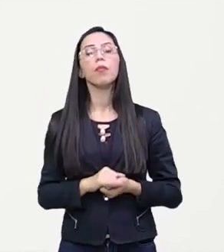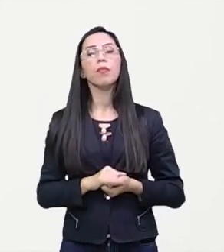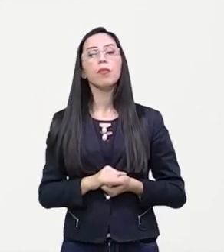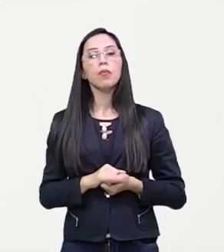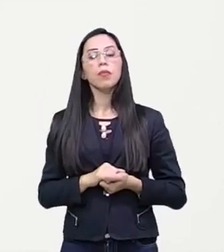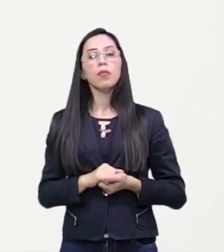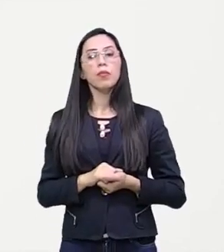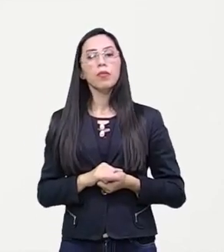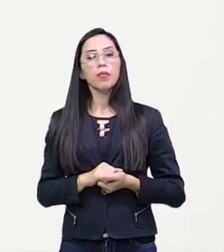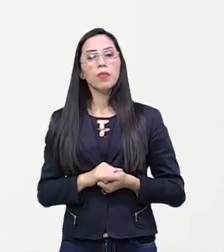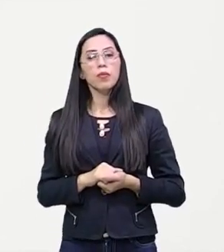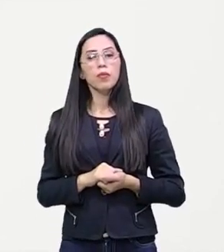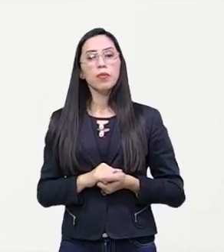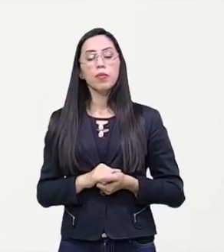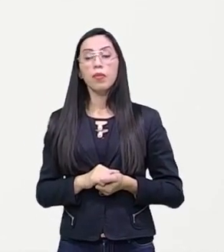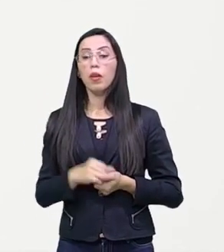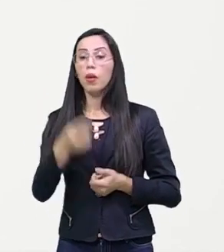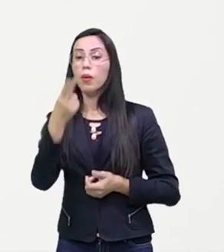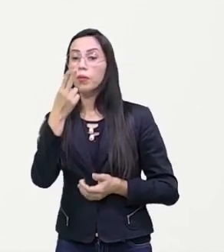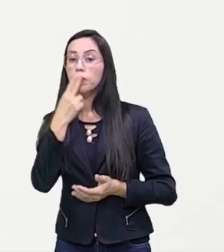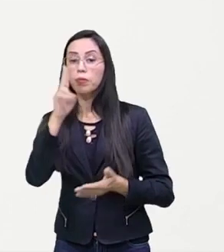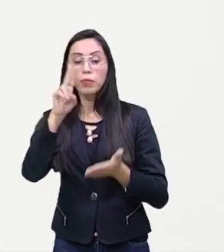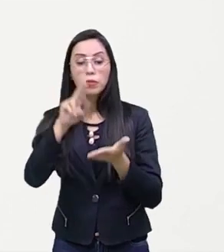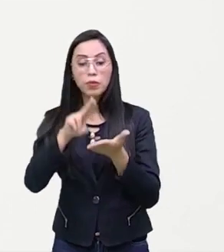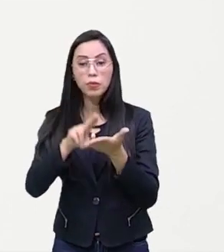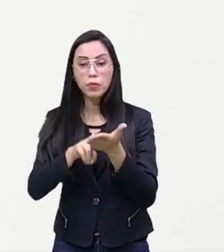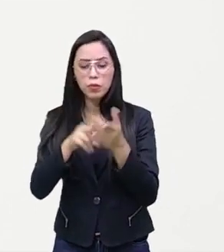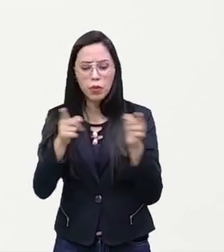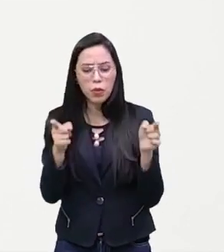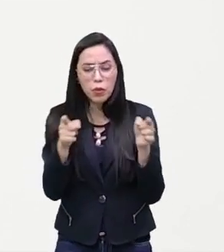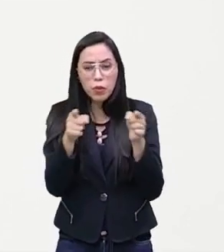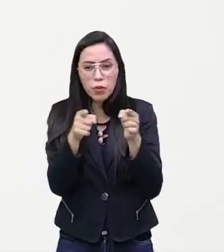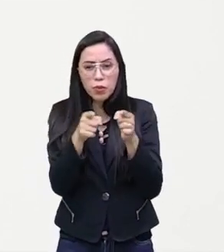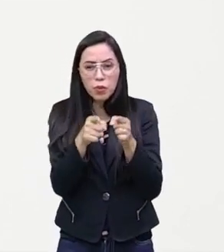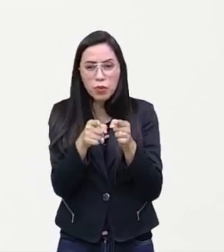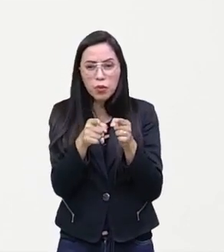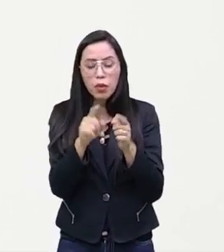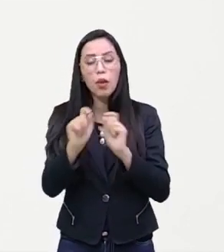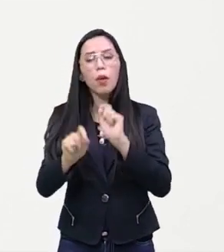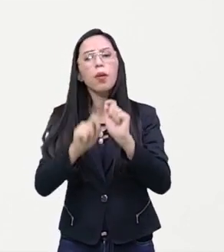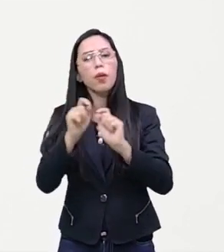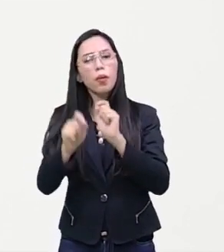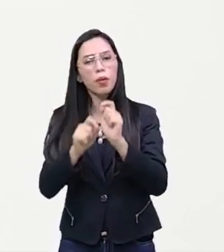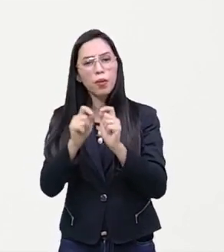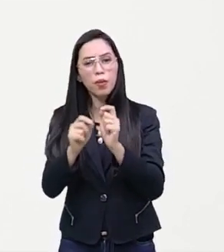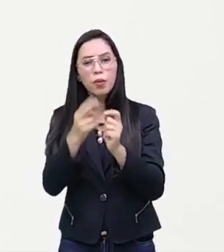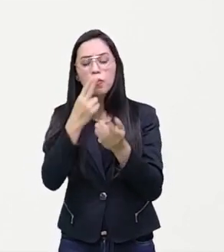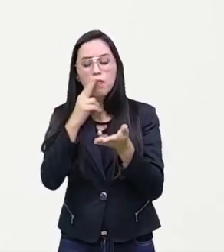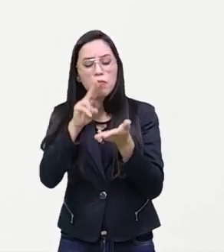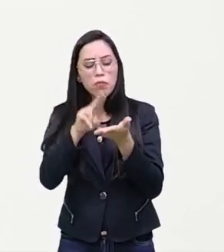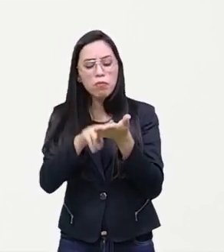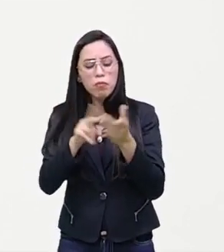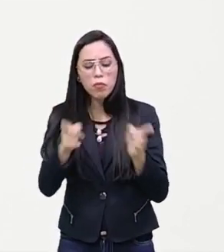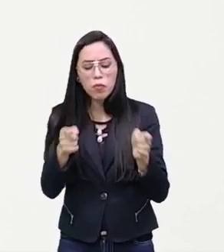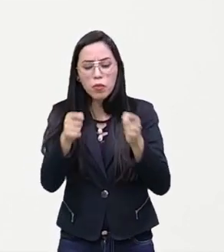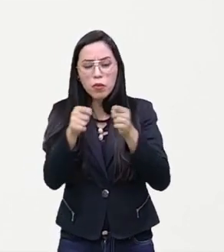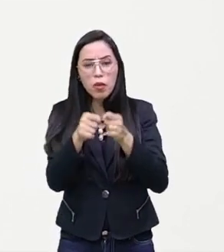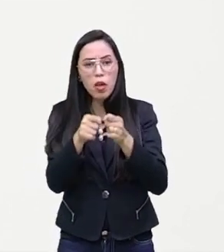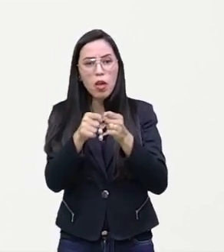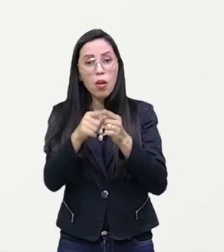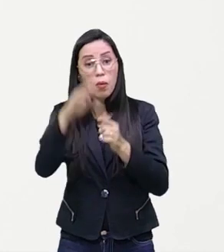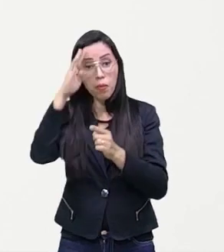Aqui, ó, crianças, bilhete. O que é um bilhete? O bilhete ele tem como principal